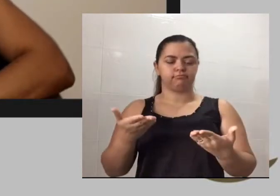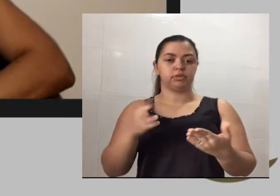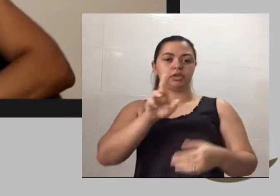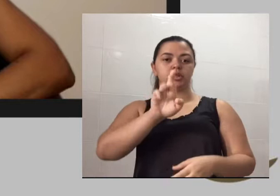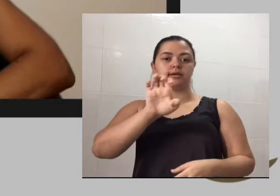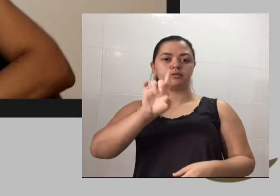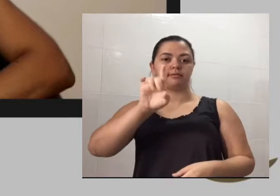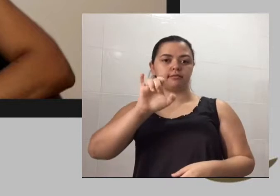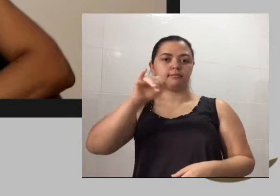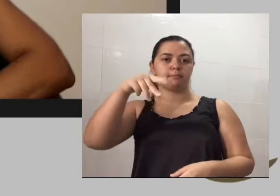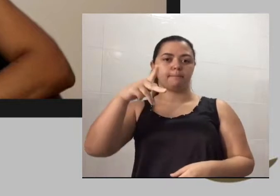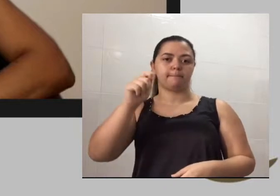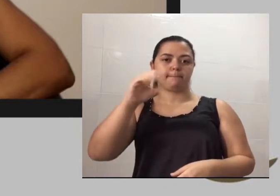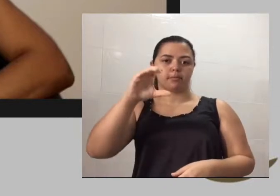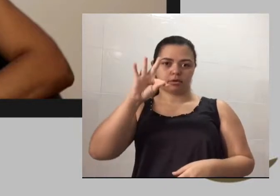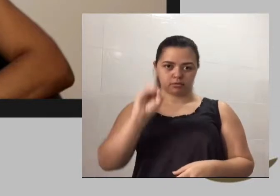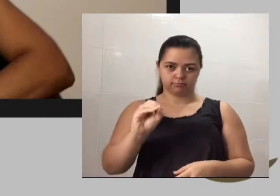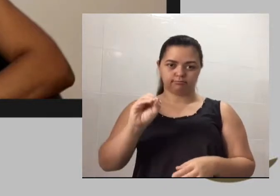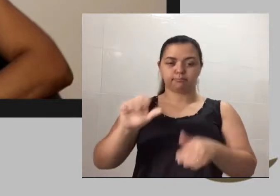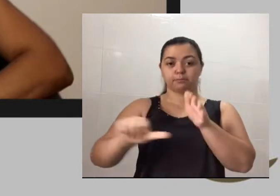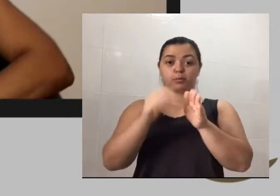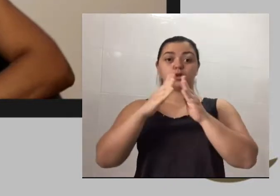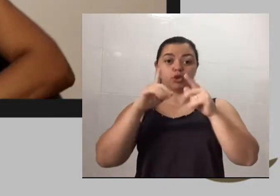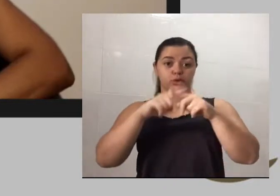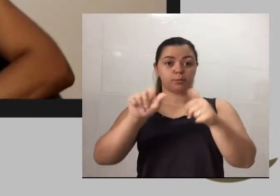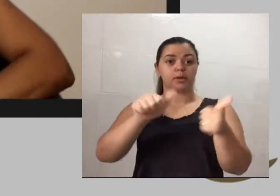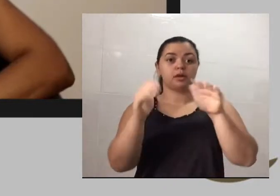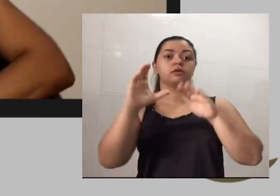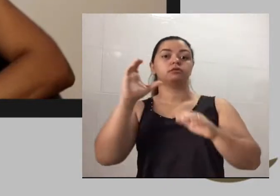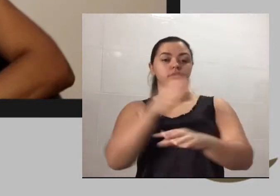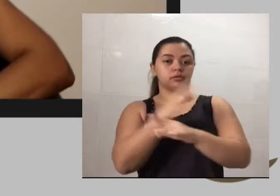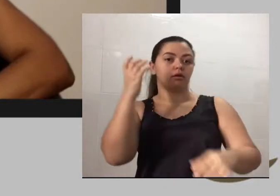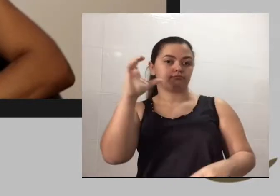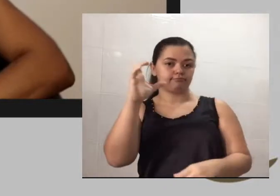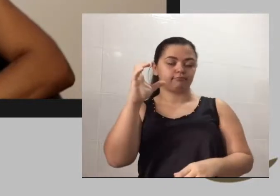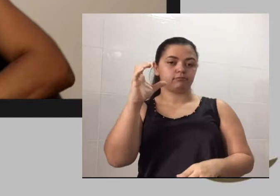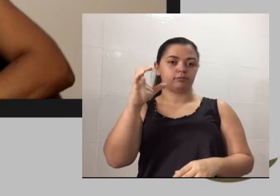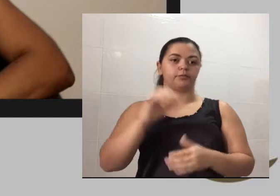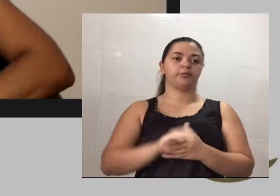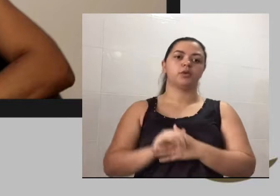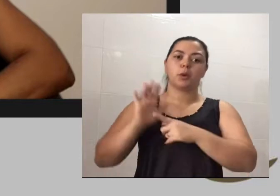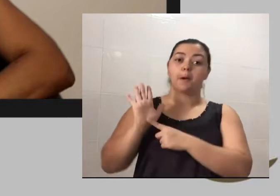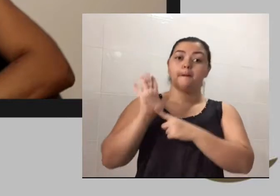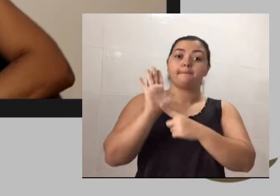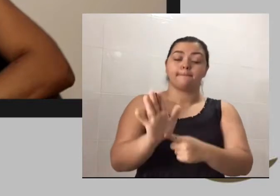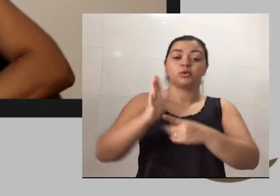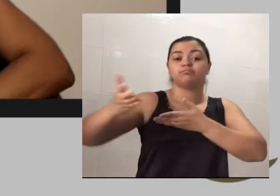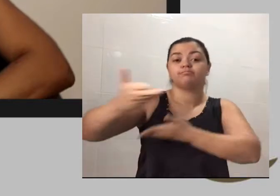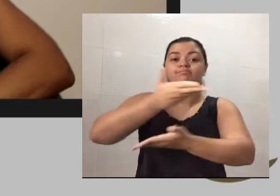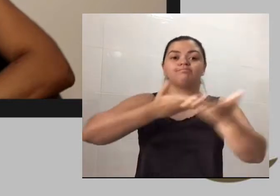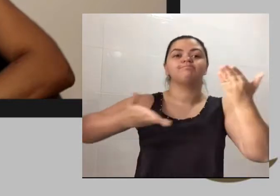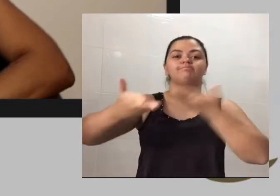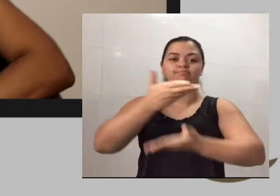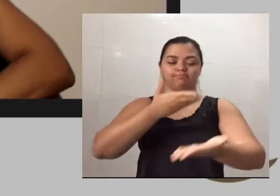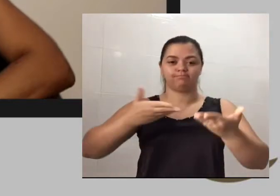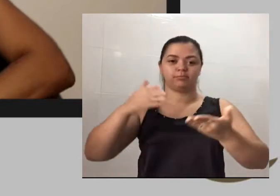da Primeira Igreja Batista de Crato, lança a campanha Compartilhando Esperança, que é uma ação de